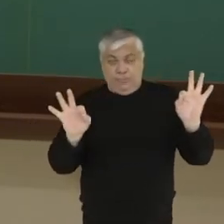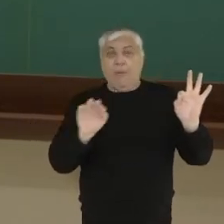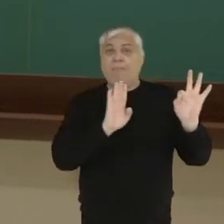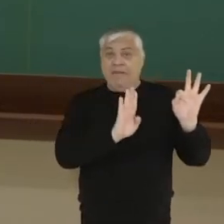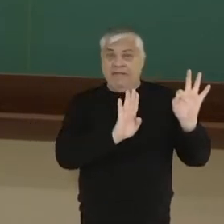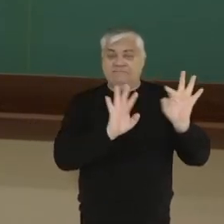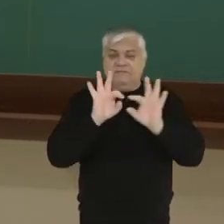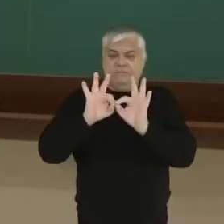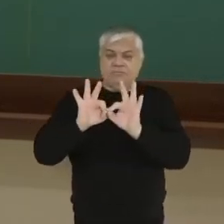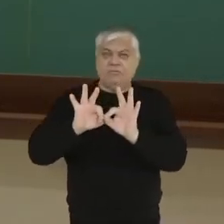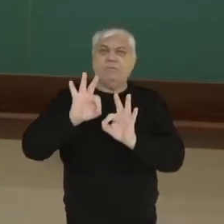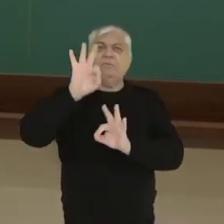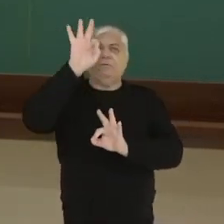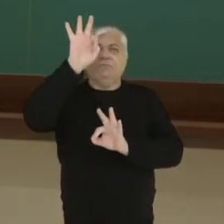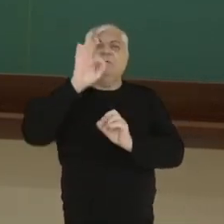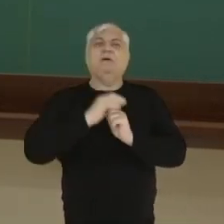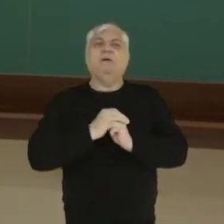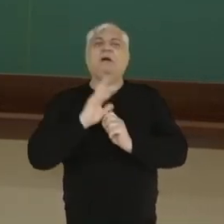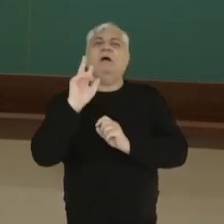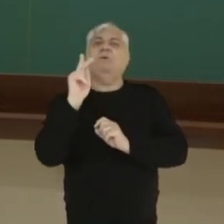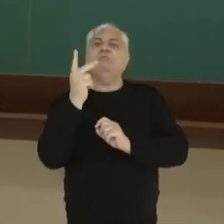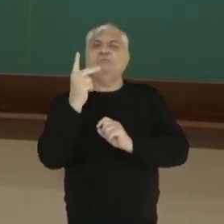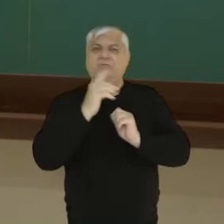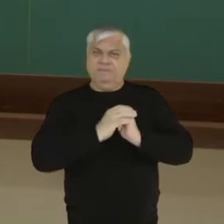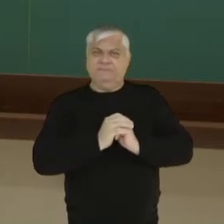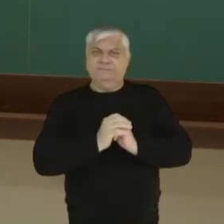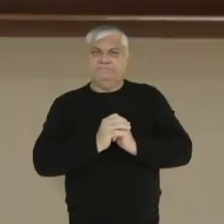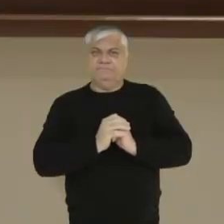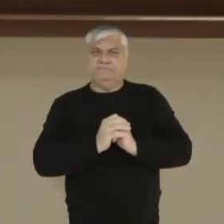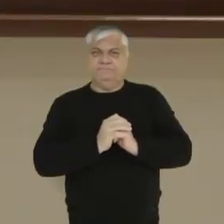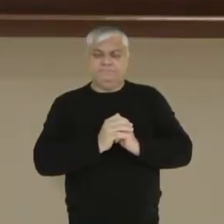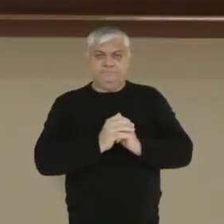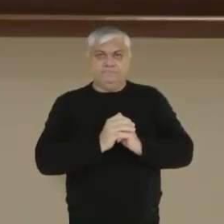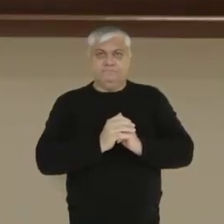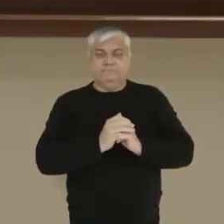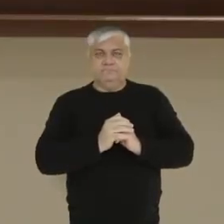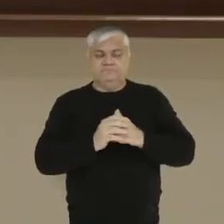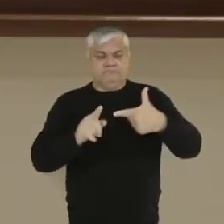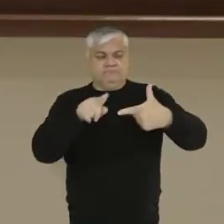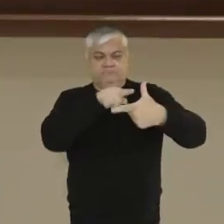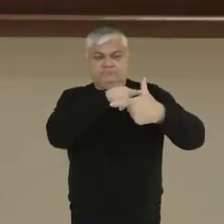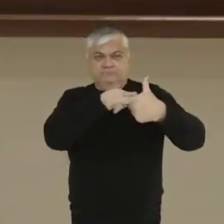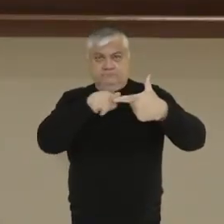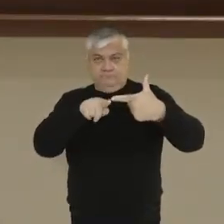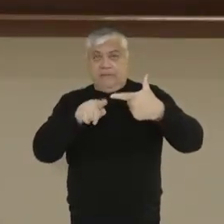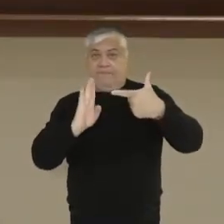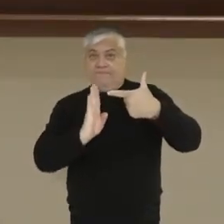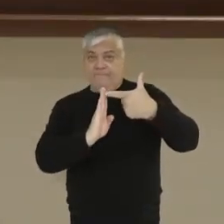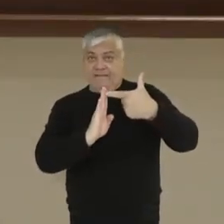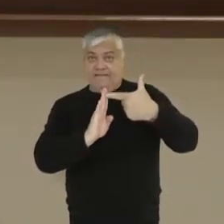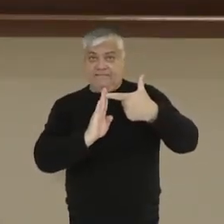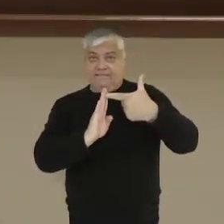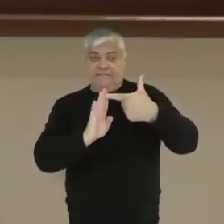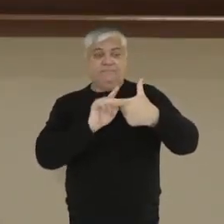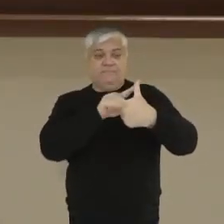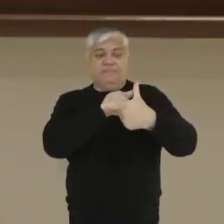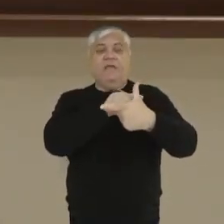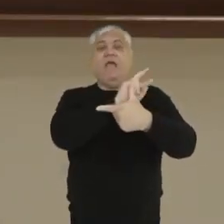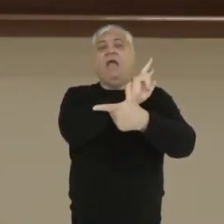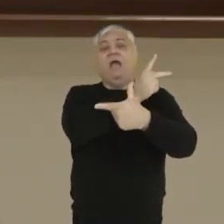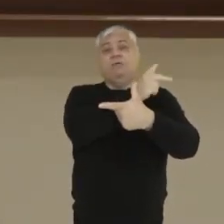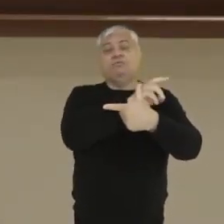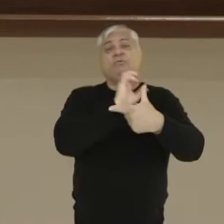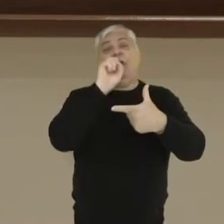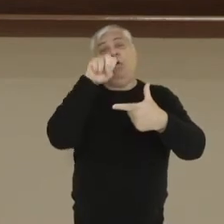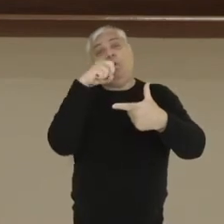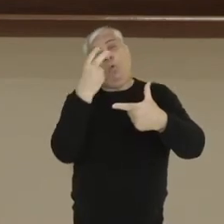e uma medida vertical que a gente chama de altura. Ou você pode considerar comprimento e largura.